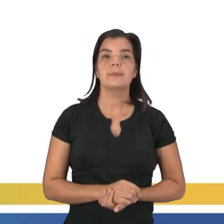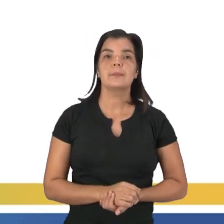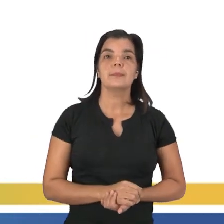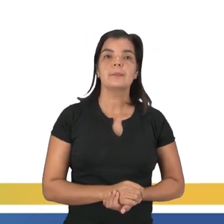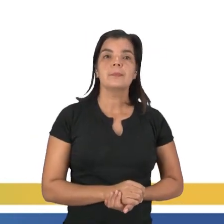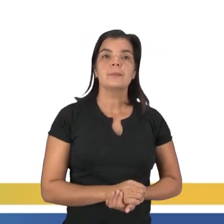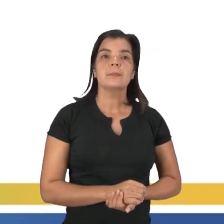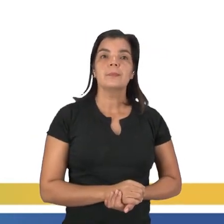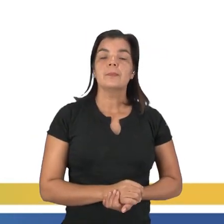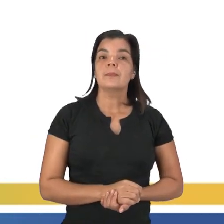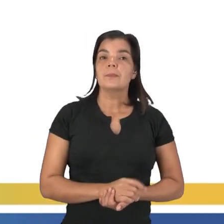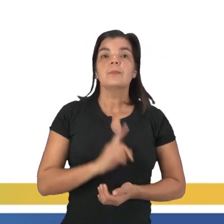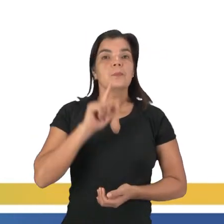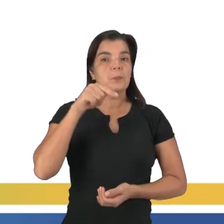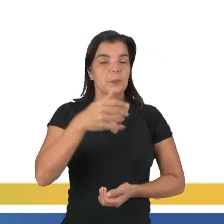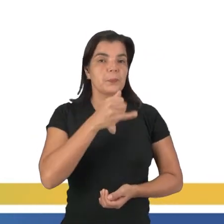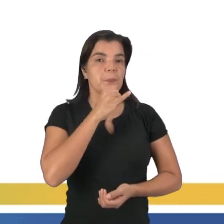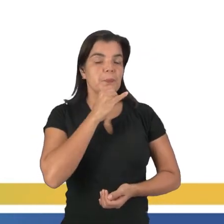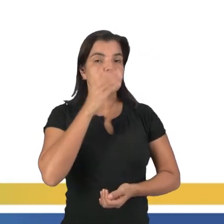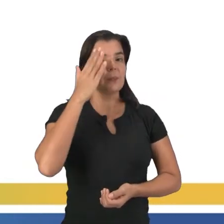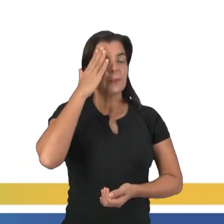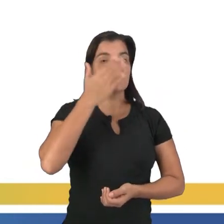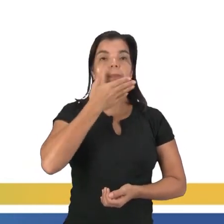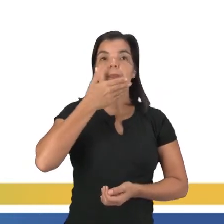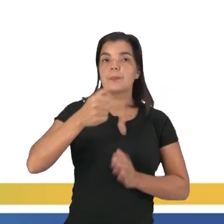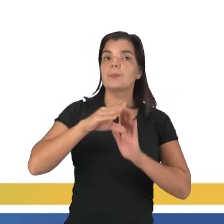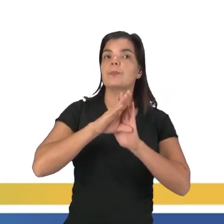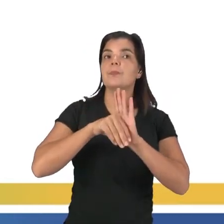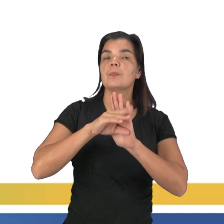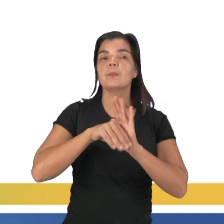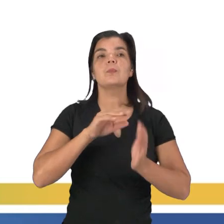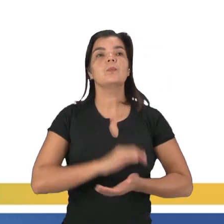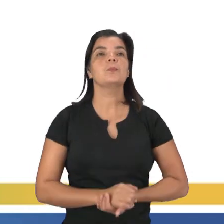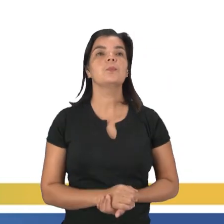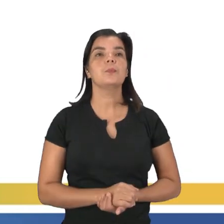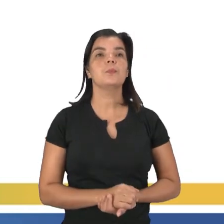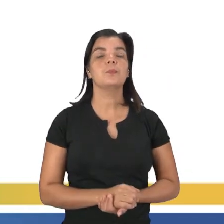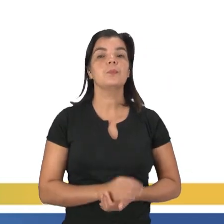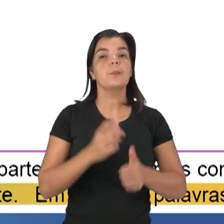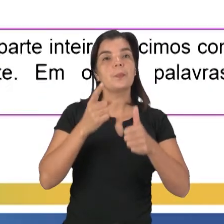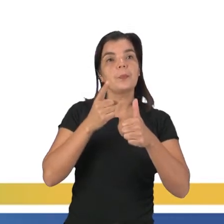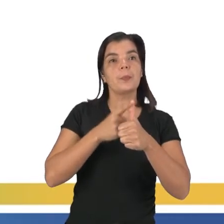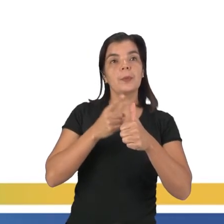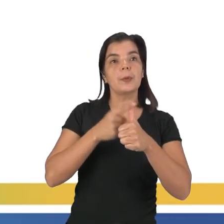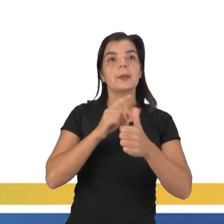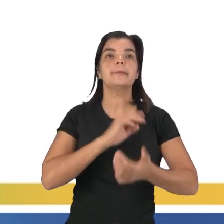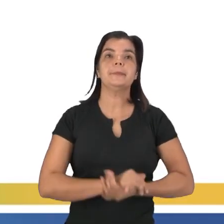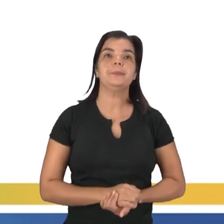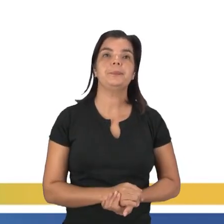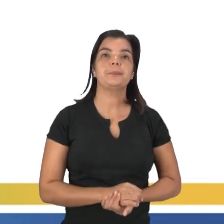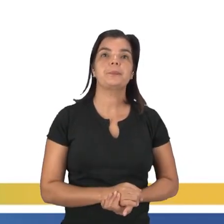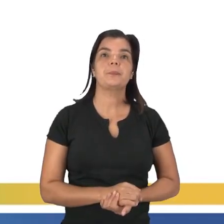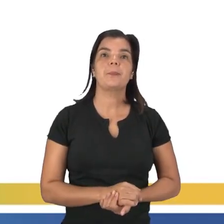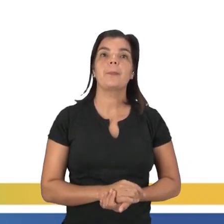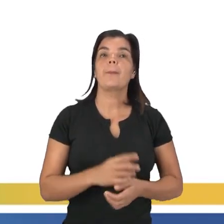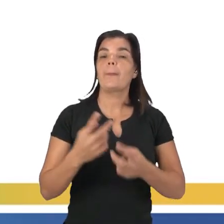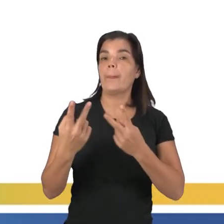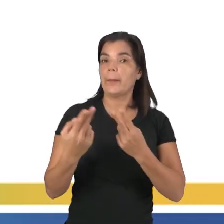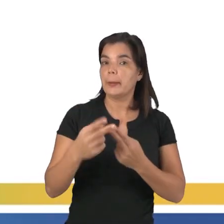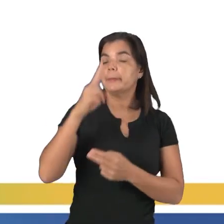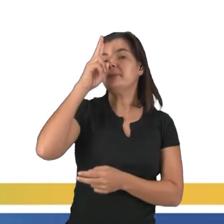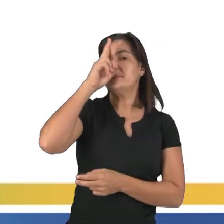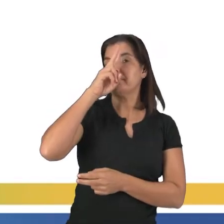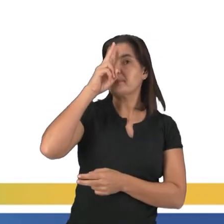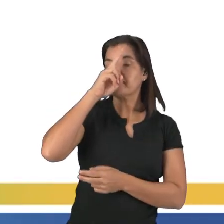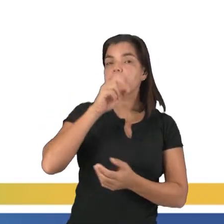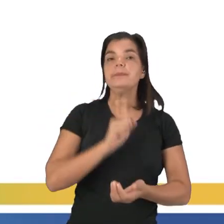5,423, ok? Vamos fazer mais exemplos para a gente entender melhor esse conteúdo. O exemplo número 1 da subtração, nós temos o seguinte, que temos que